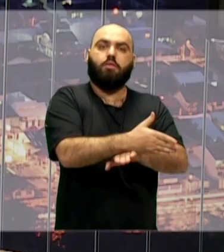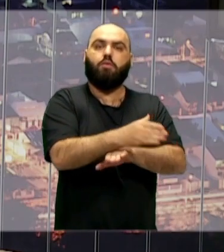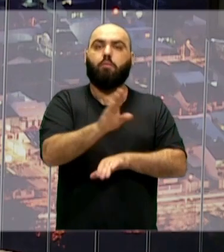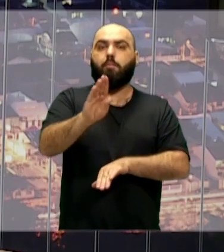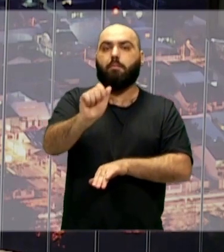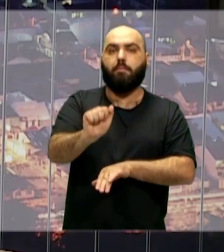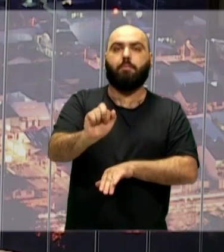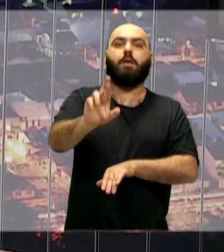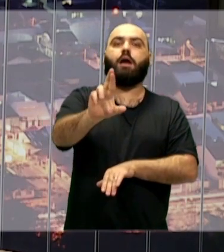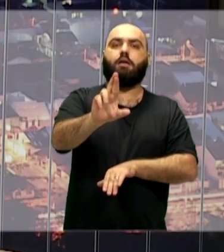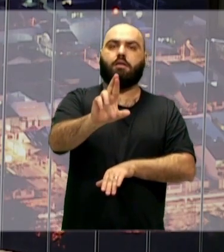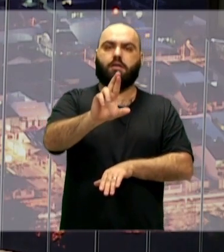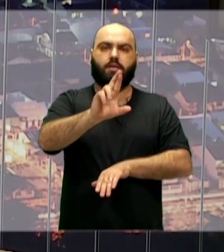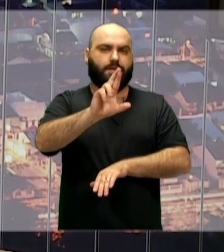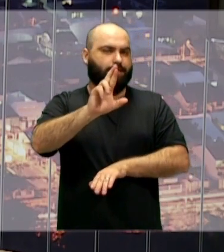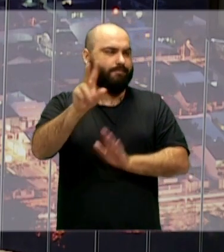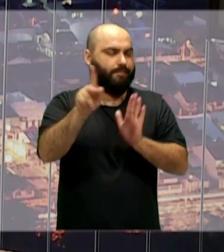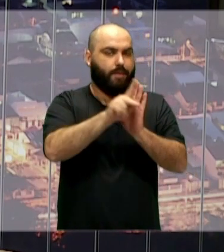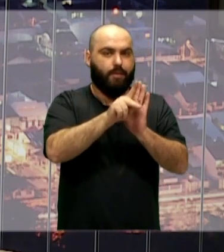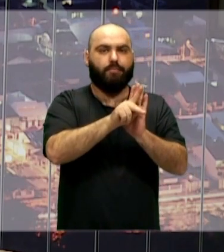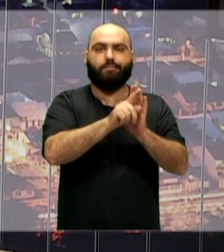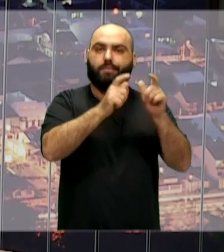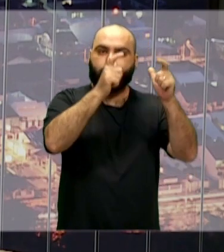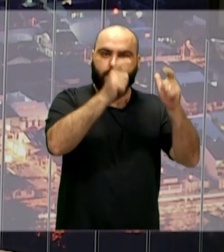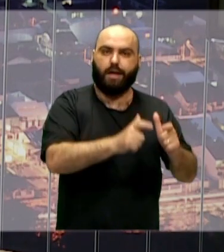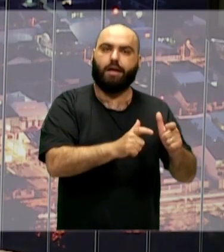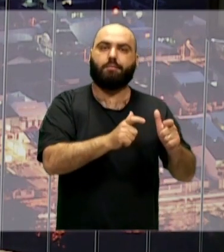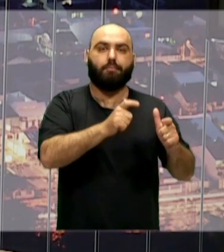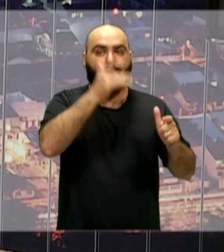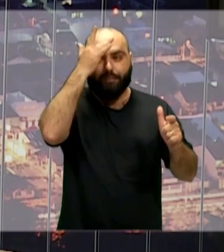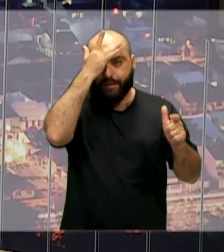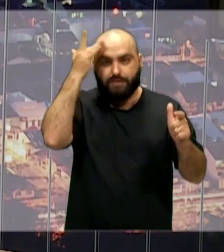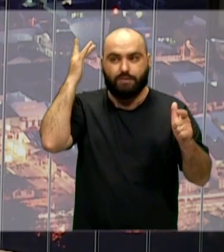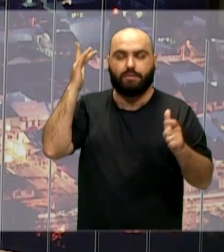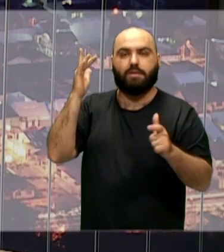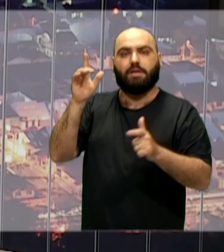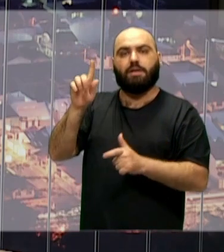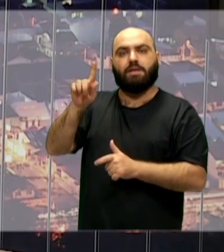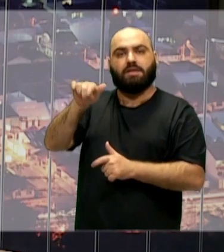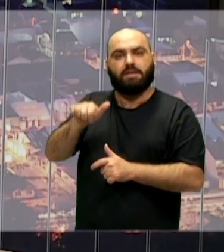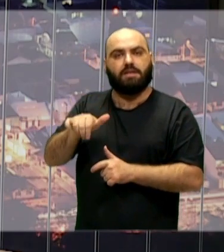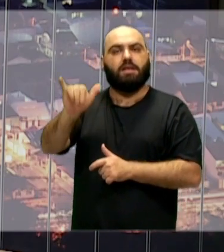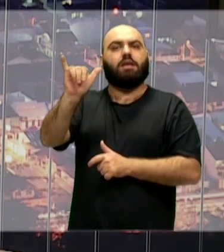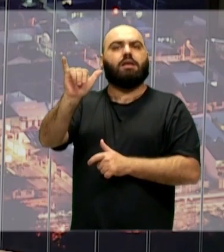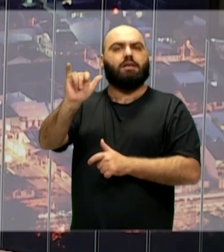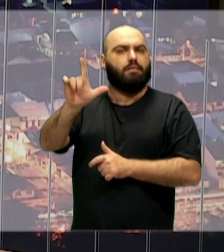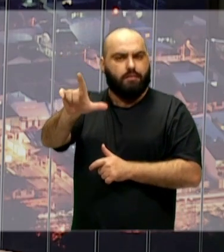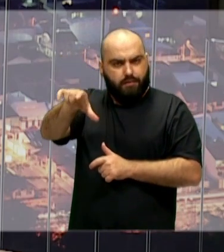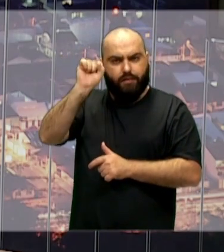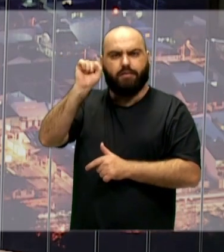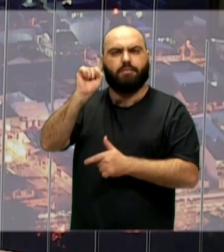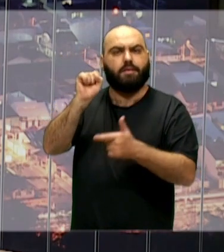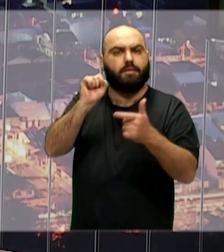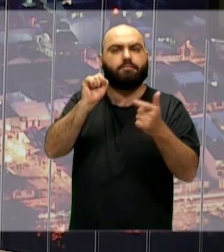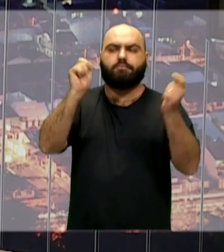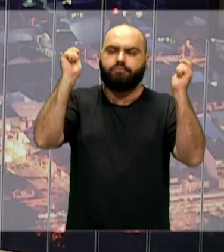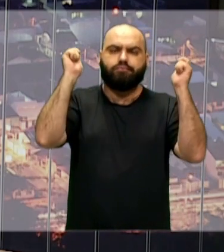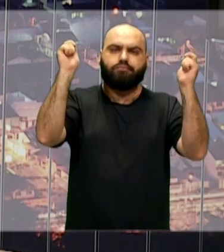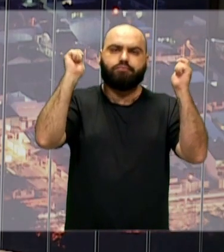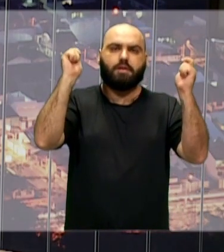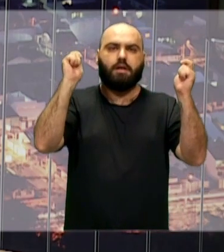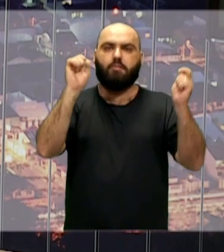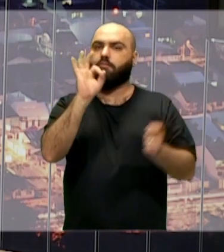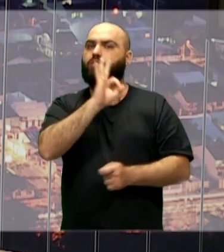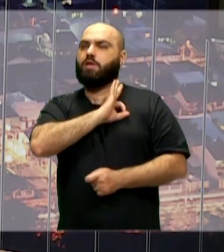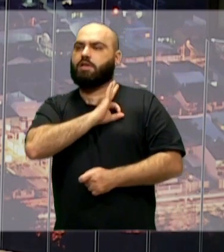por direitos, respeito e visibilidade no Brasil, país que lidera o triste ranking da violência contra pessoas trans, chegou por